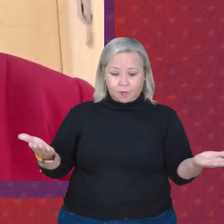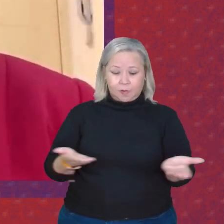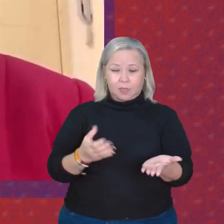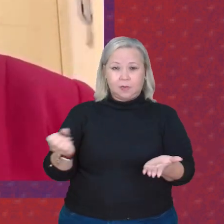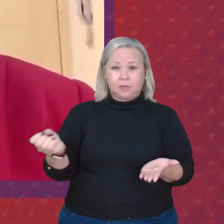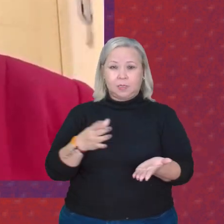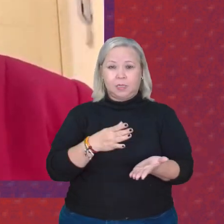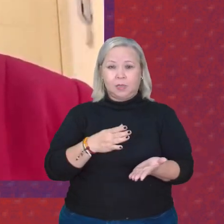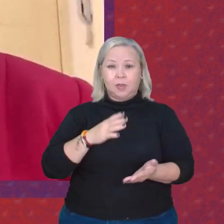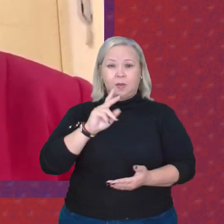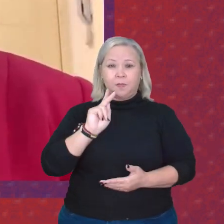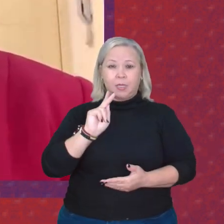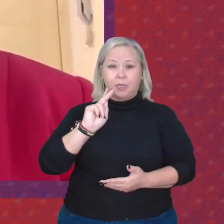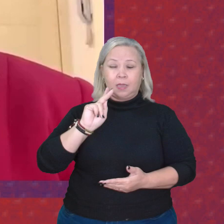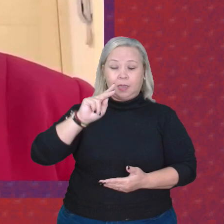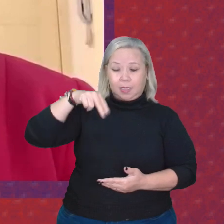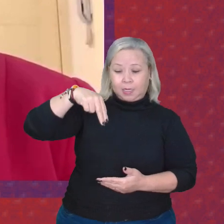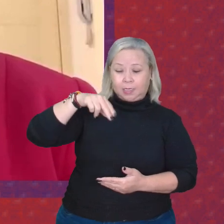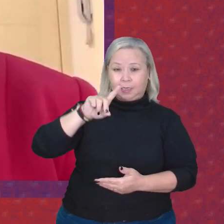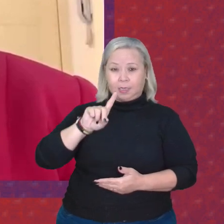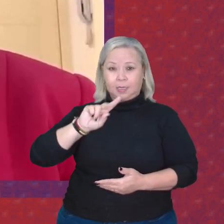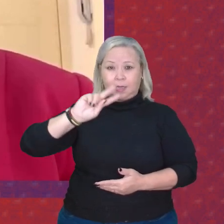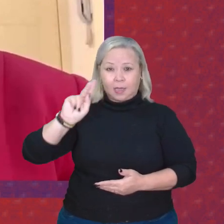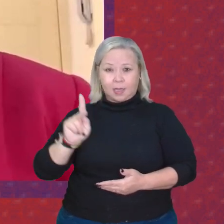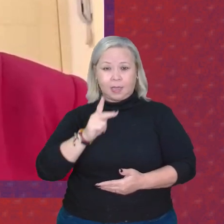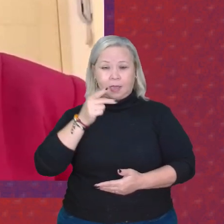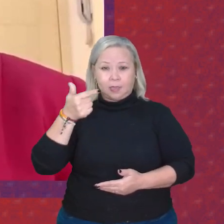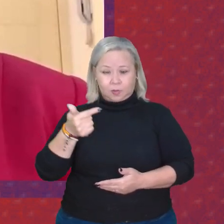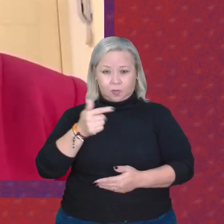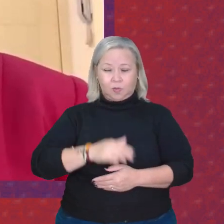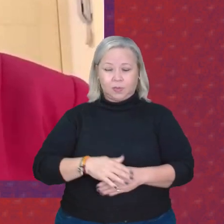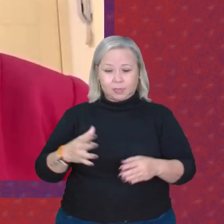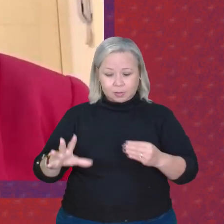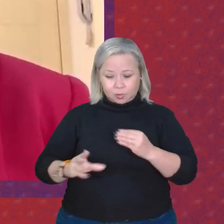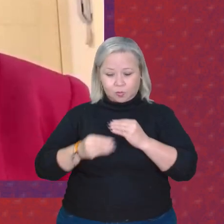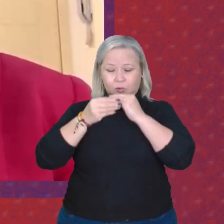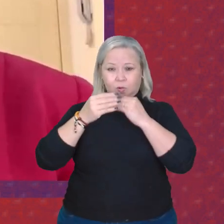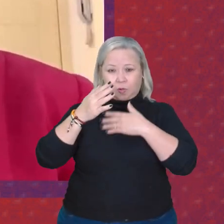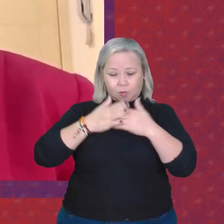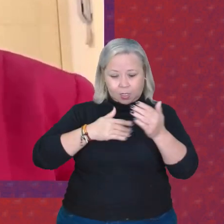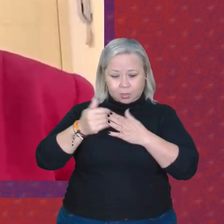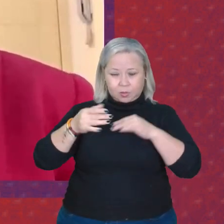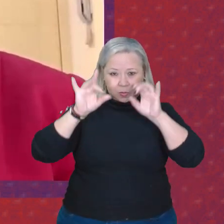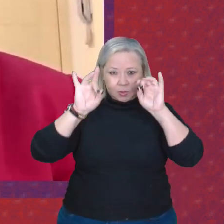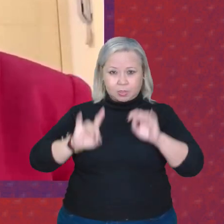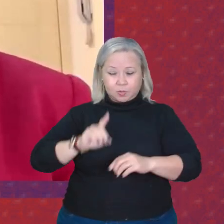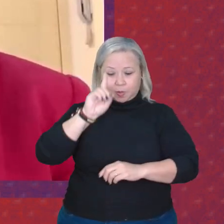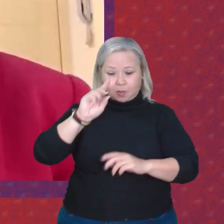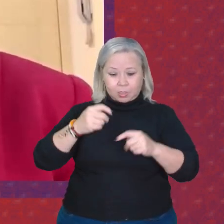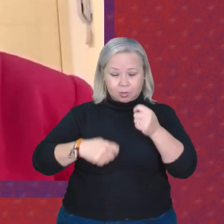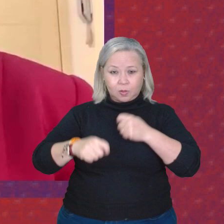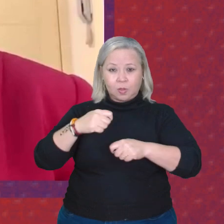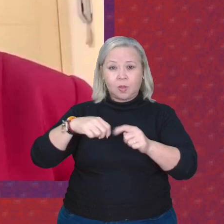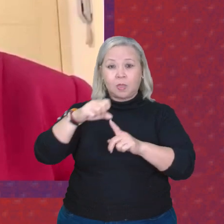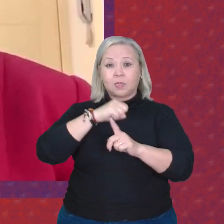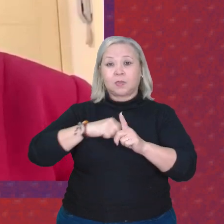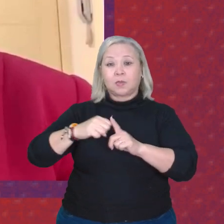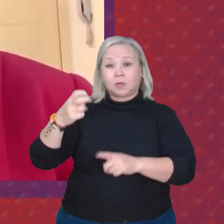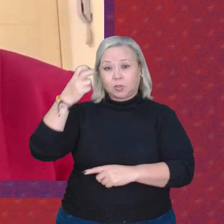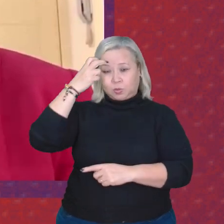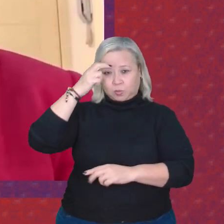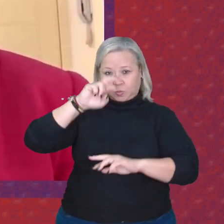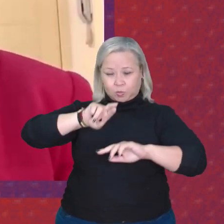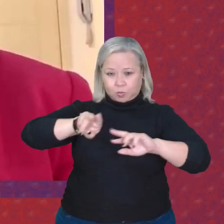o PNDH2, que incorporou ações específicas para os direitos econômicos, sociais e